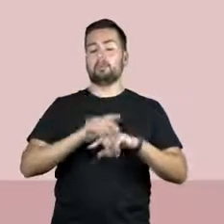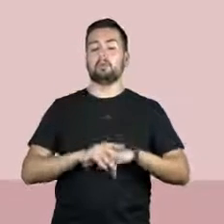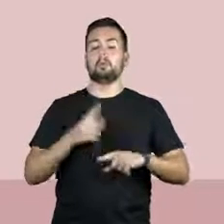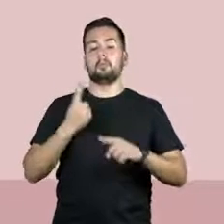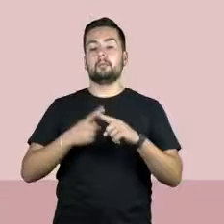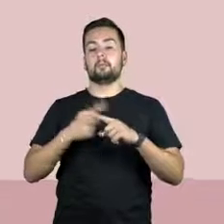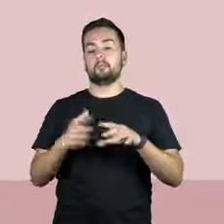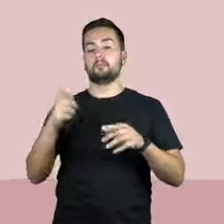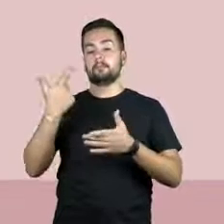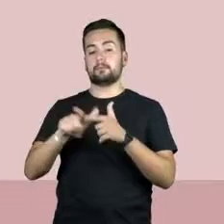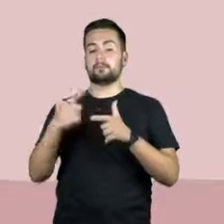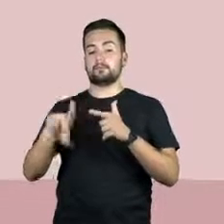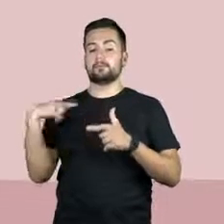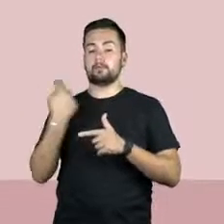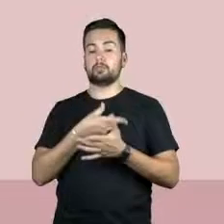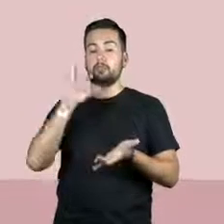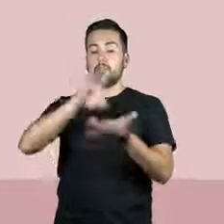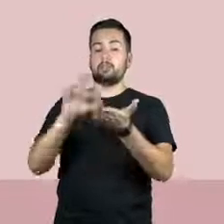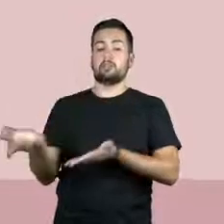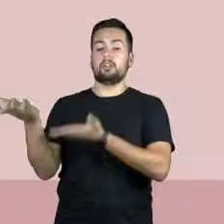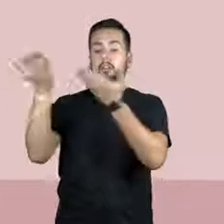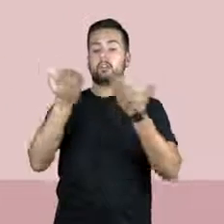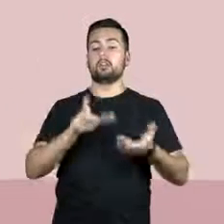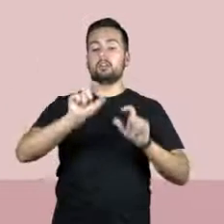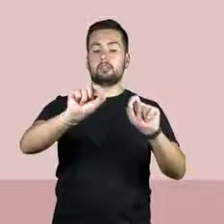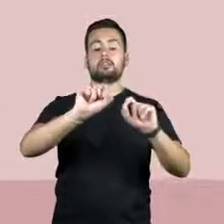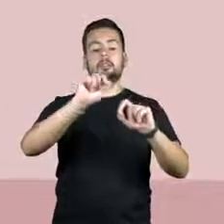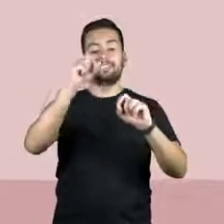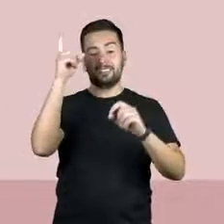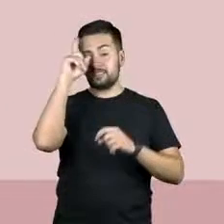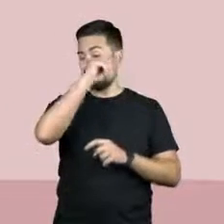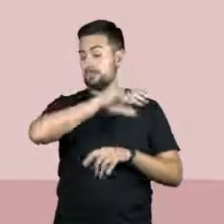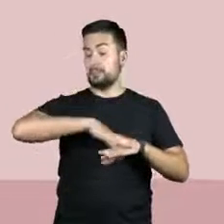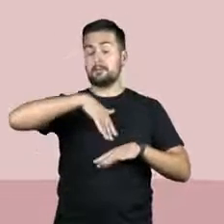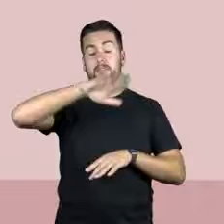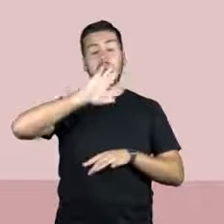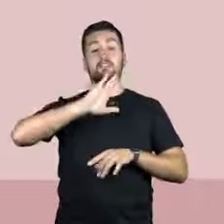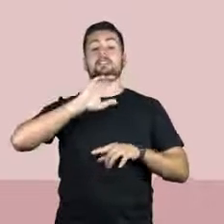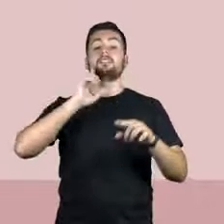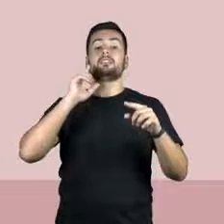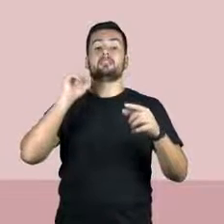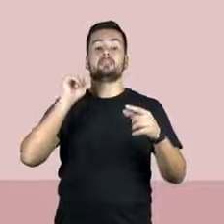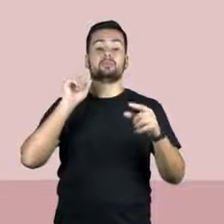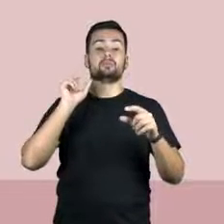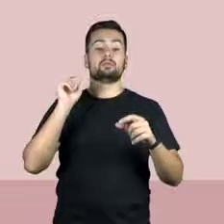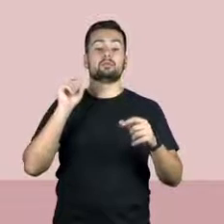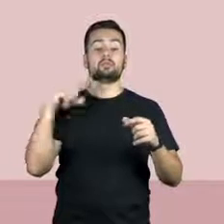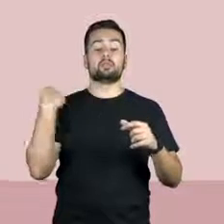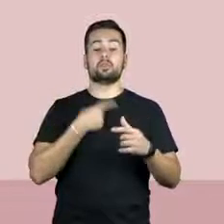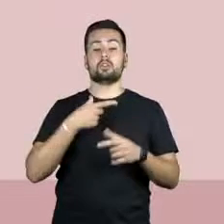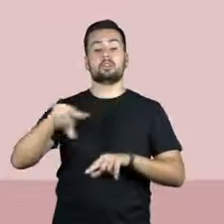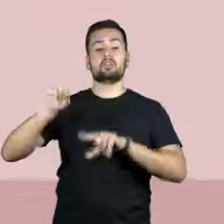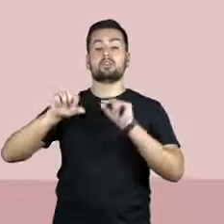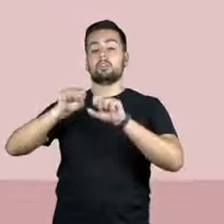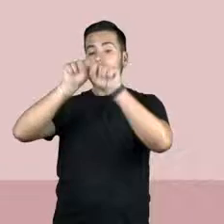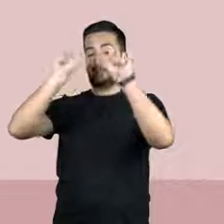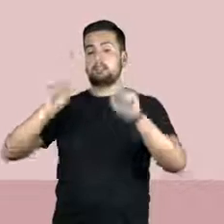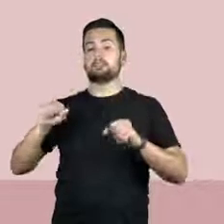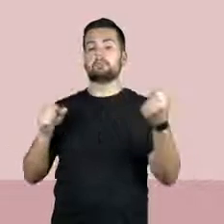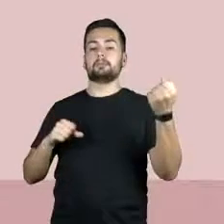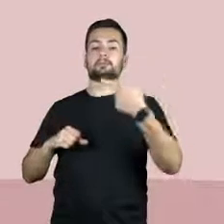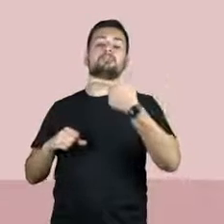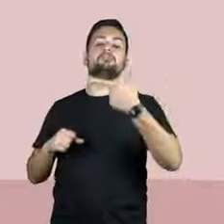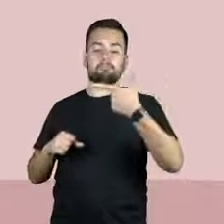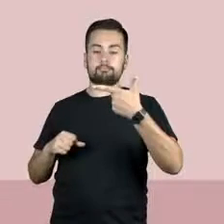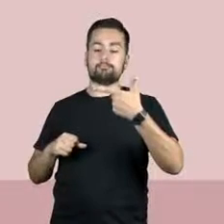problema, quando a gente traz para a realidade, ele é muito mais complexo, inclusive, do que a gente determinar um sistema de momentos